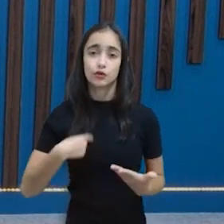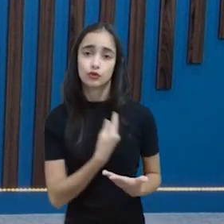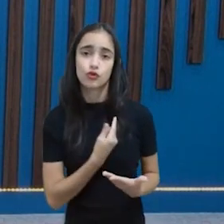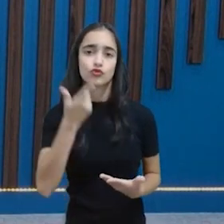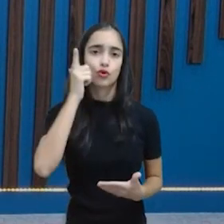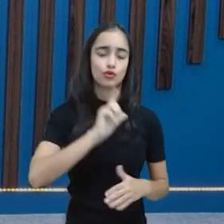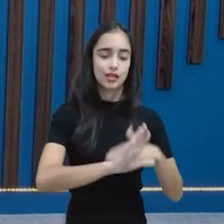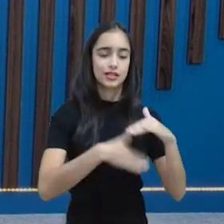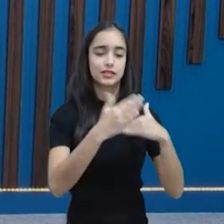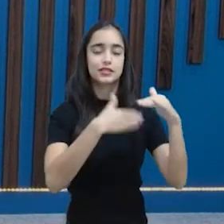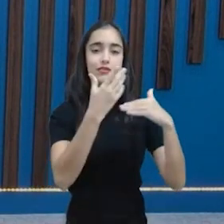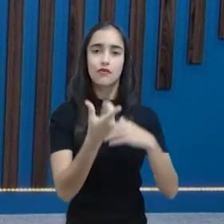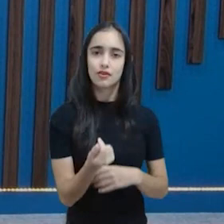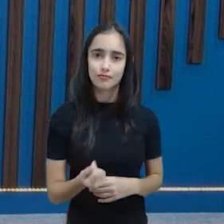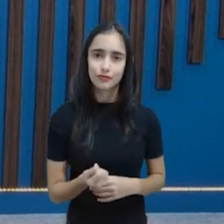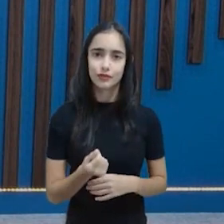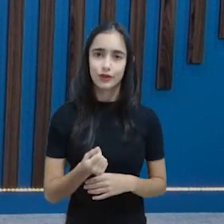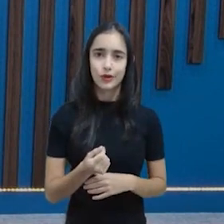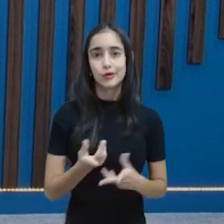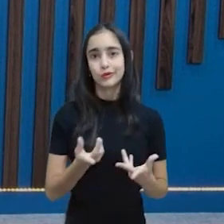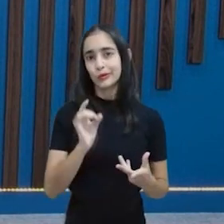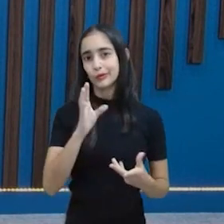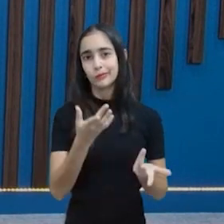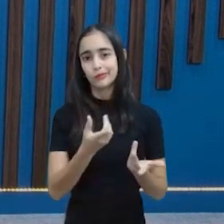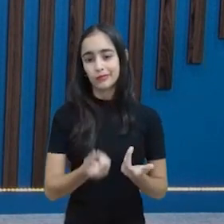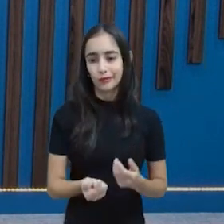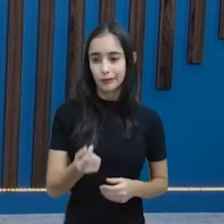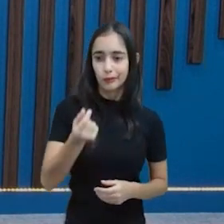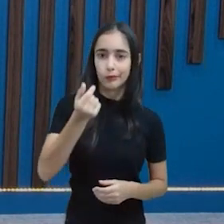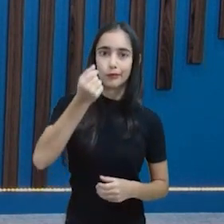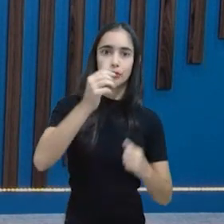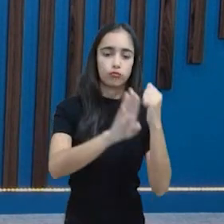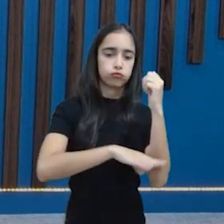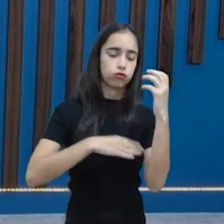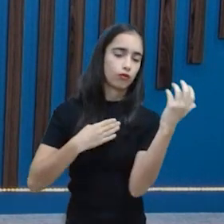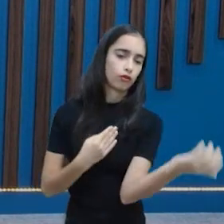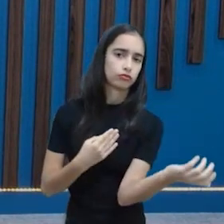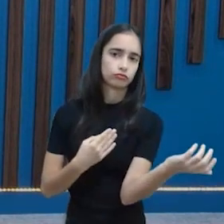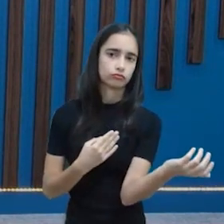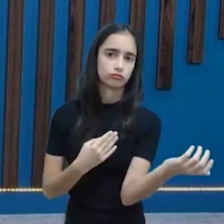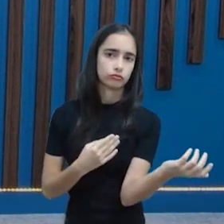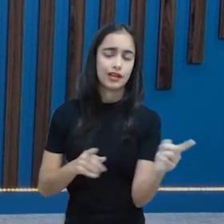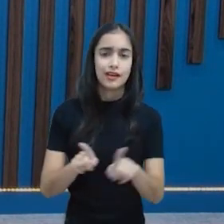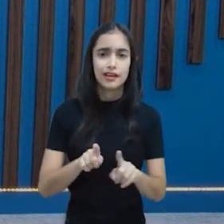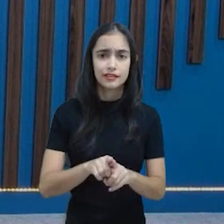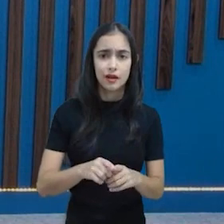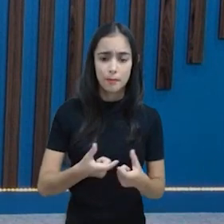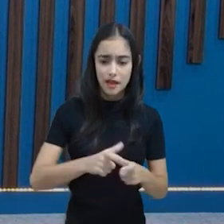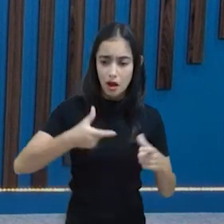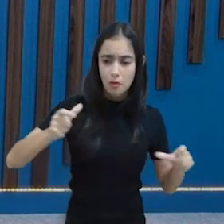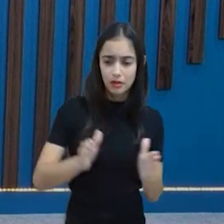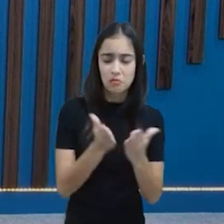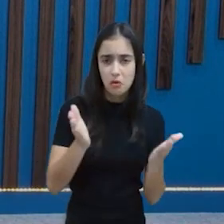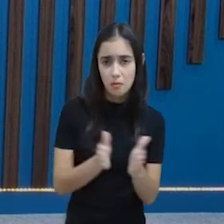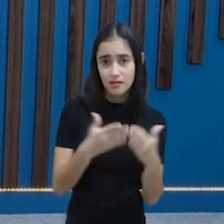desenvolver economicamente e desmatando, né? E aumentando a pobreza, por exemplo. Então, tudo isso